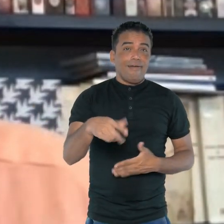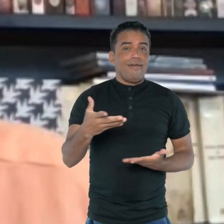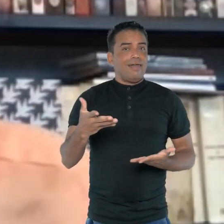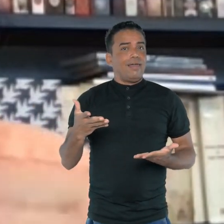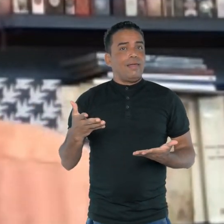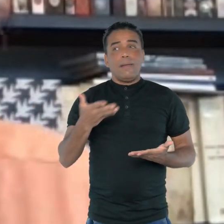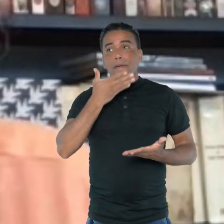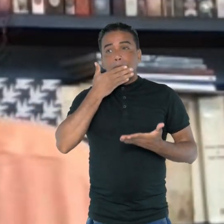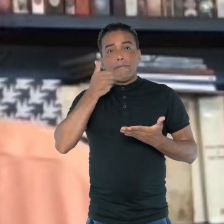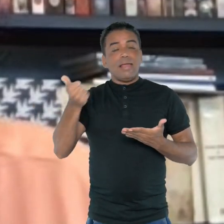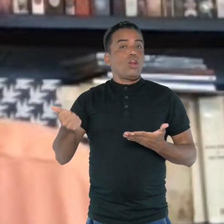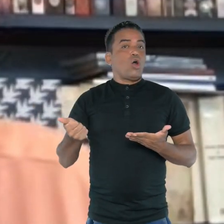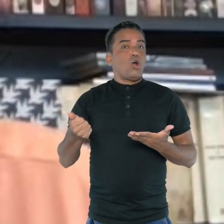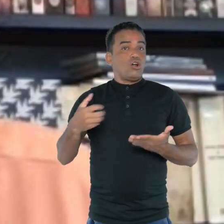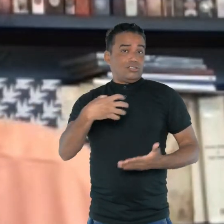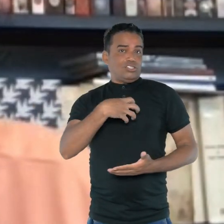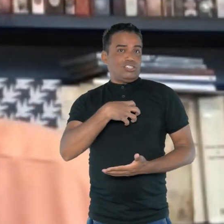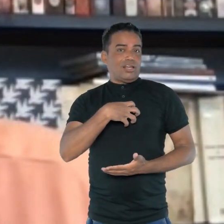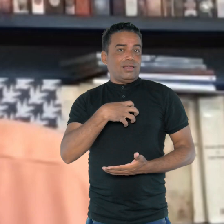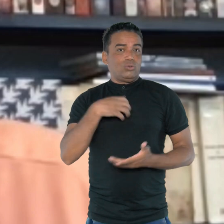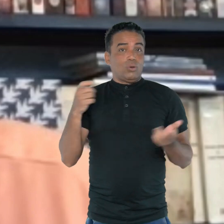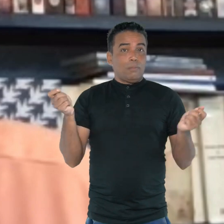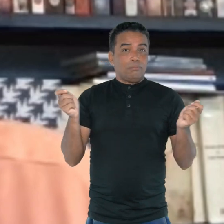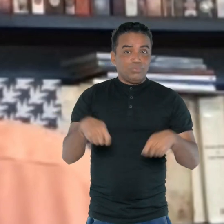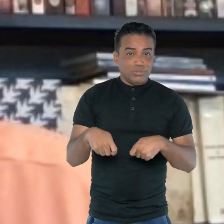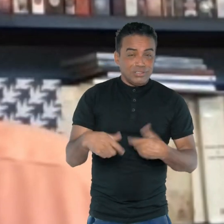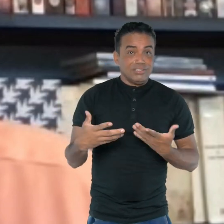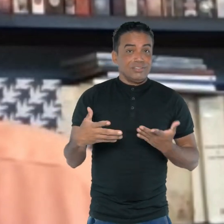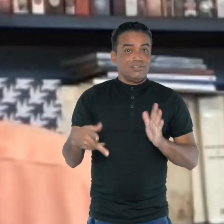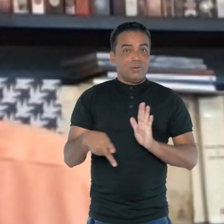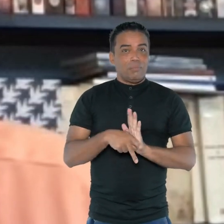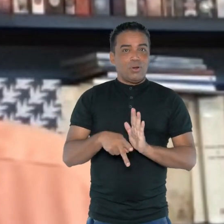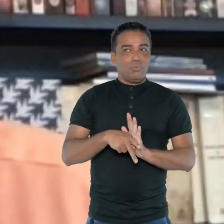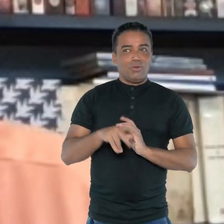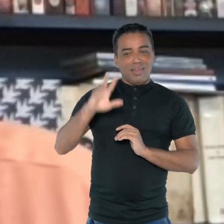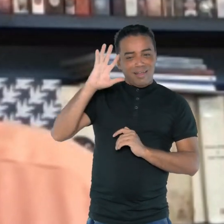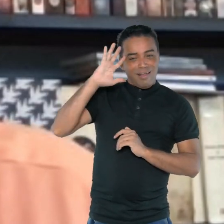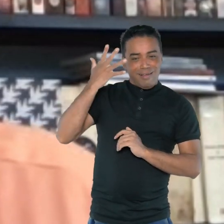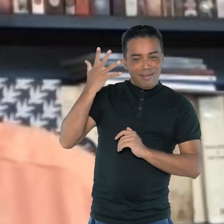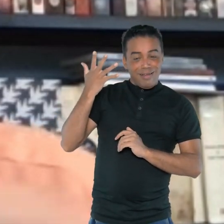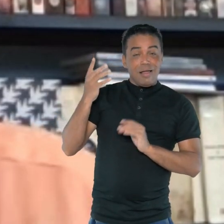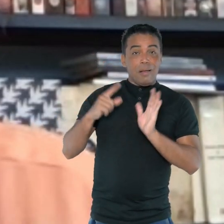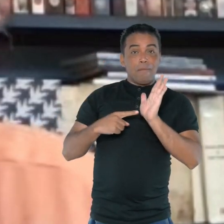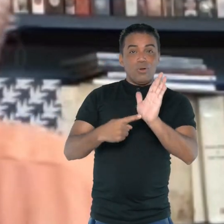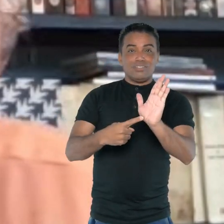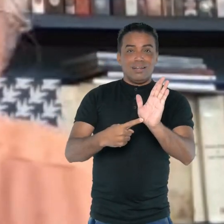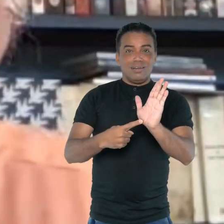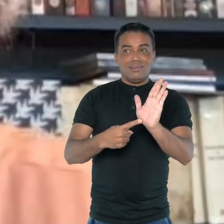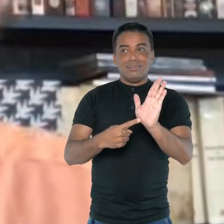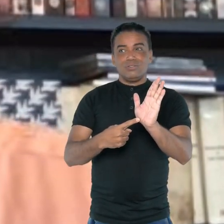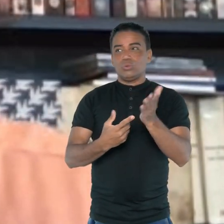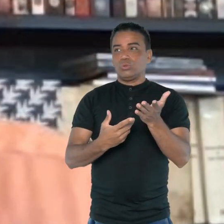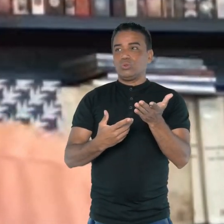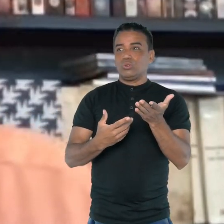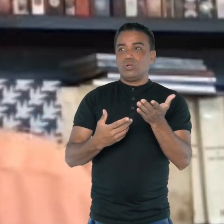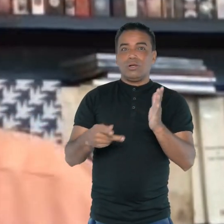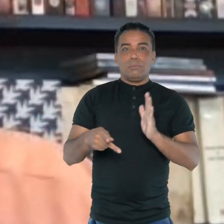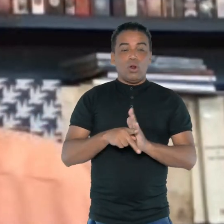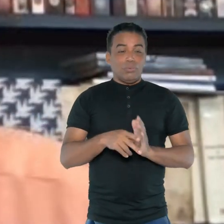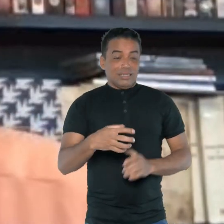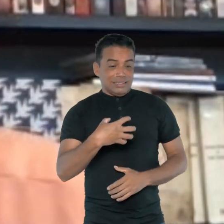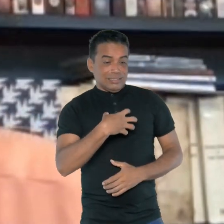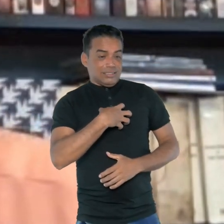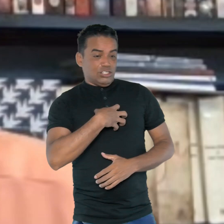a melhor solução possível para aquela situação que está colocada, para os efeitos de